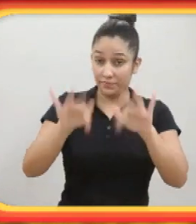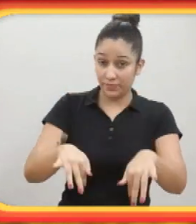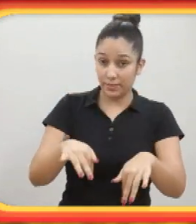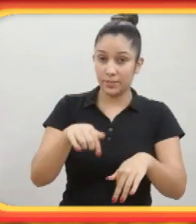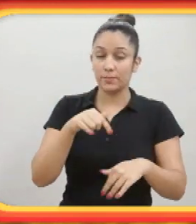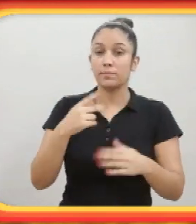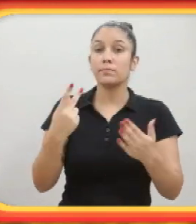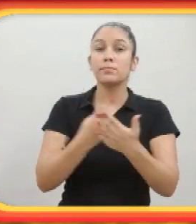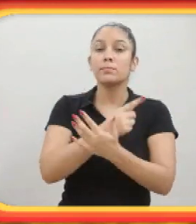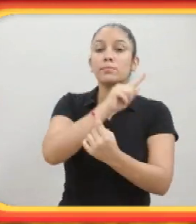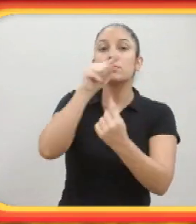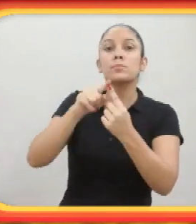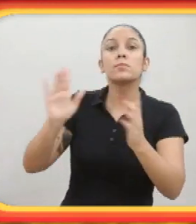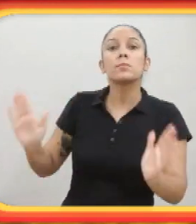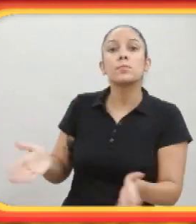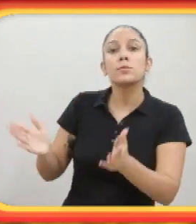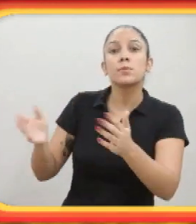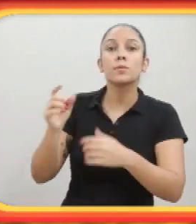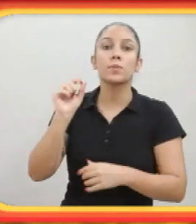uma textura,